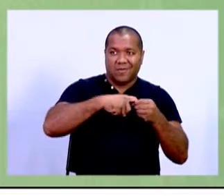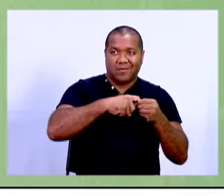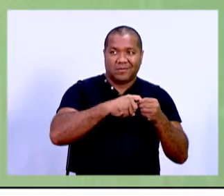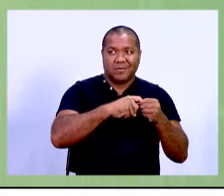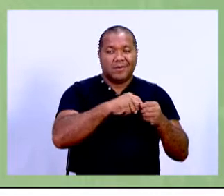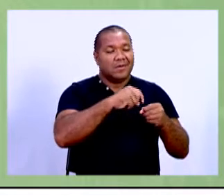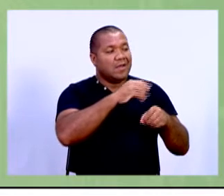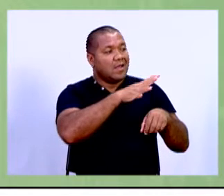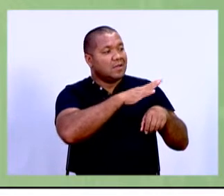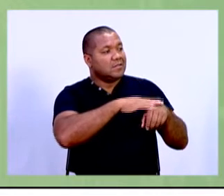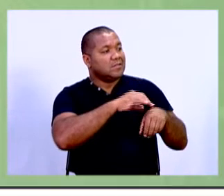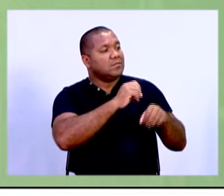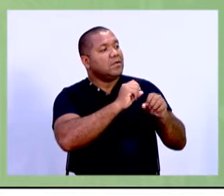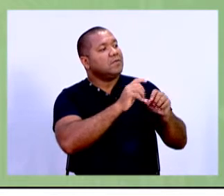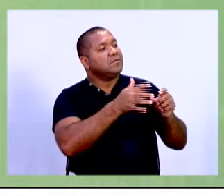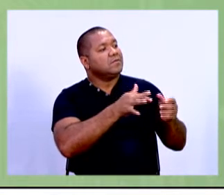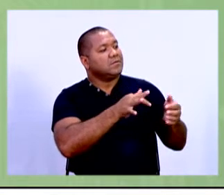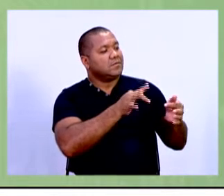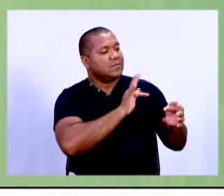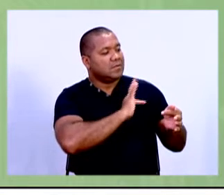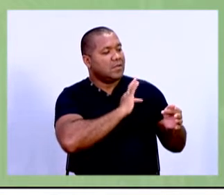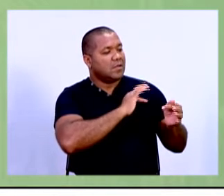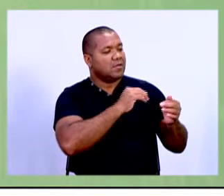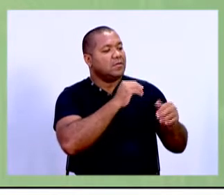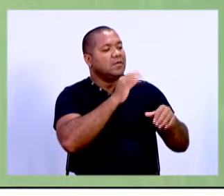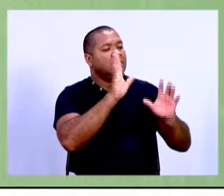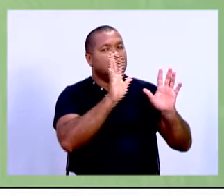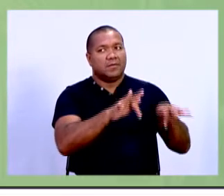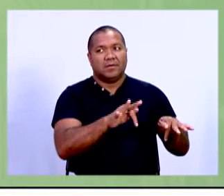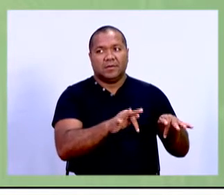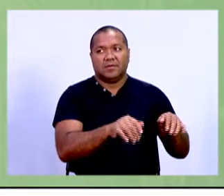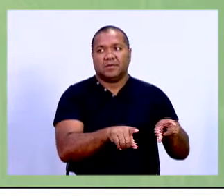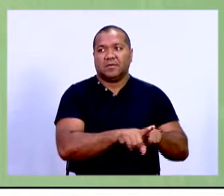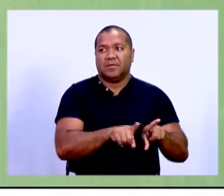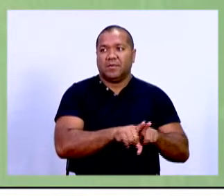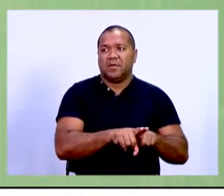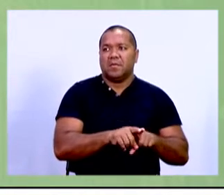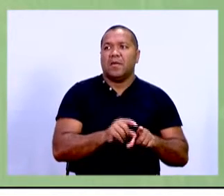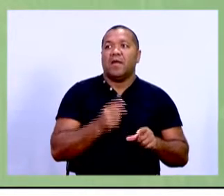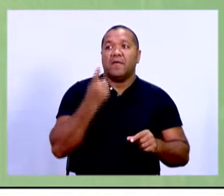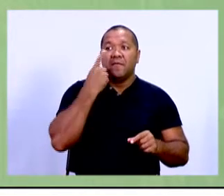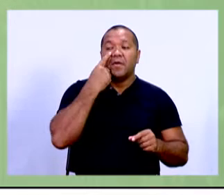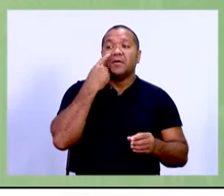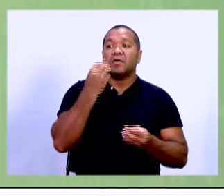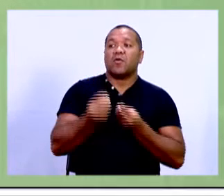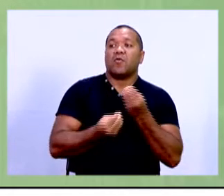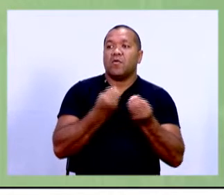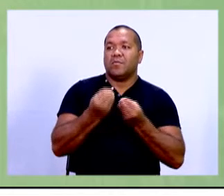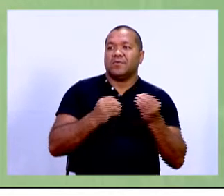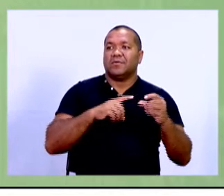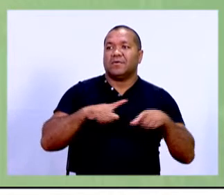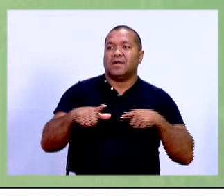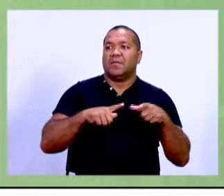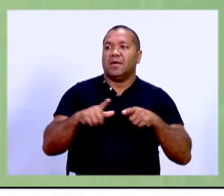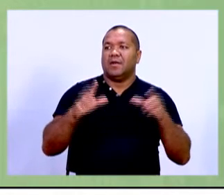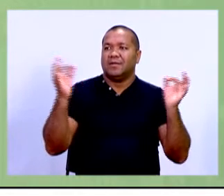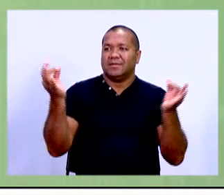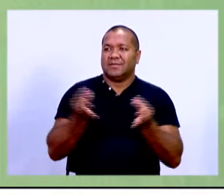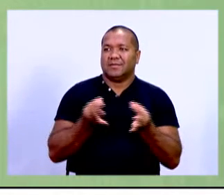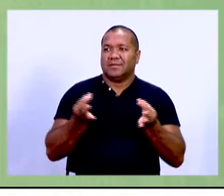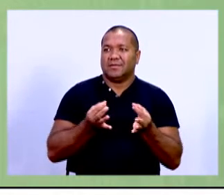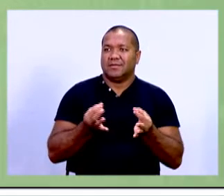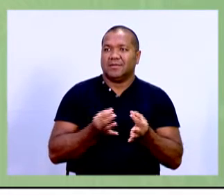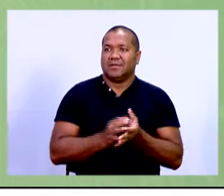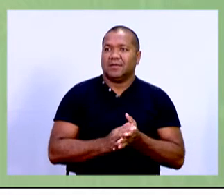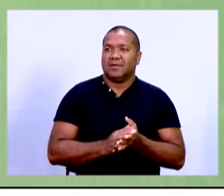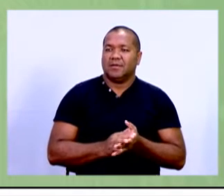o chamado e termina também a situação. Mas vejam que funcionam bem direitinho o nosso diagrama de